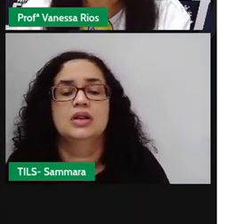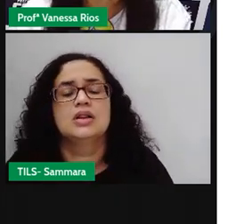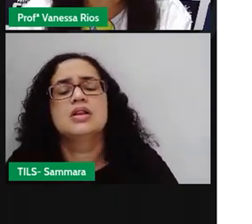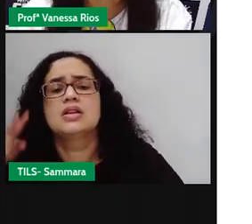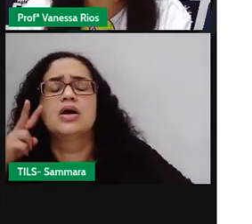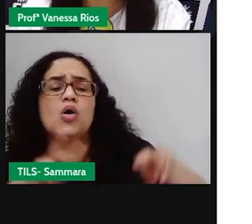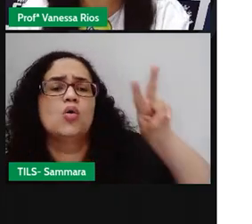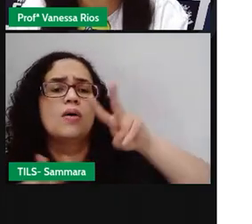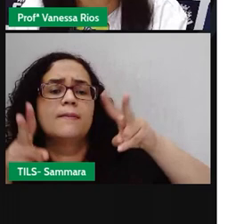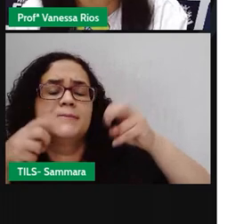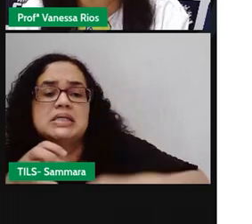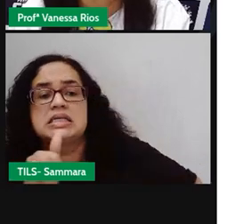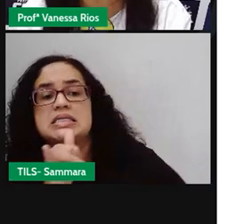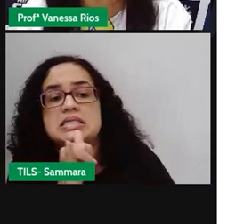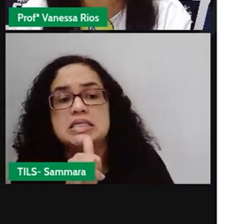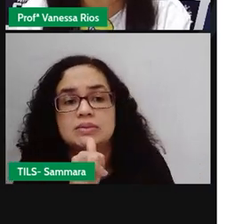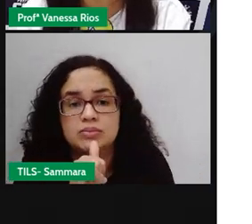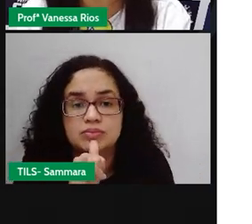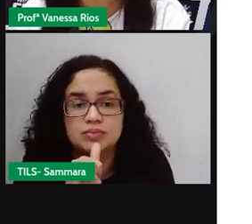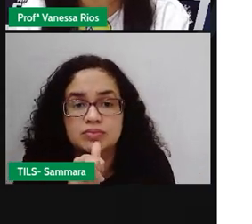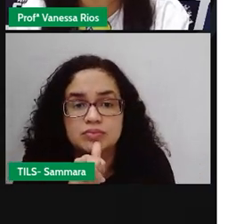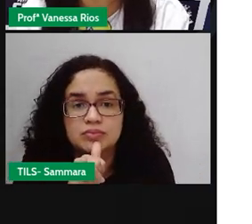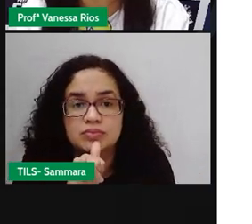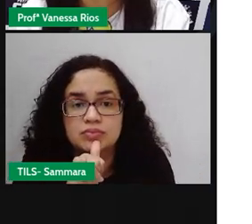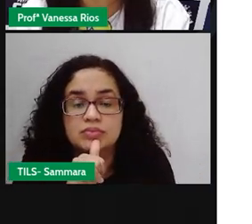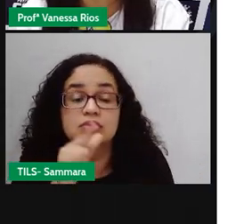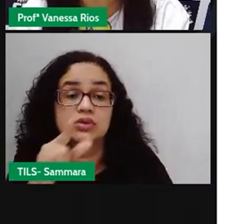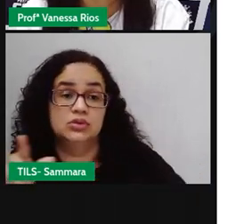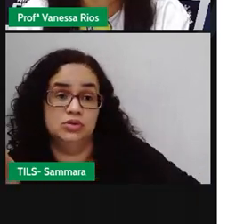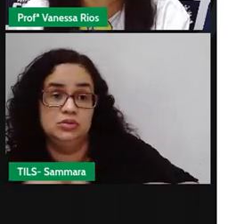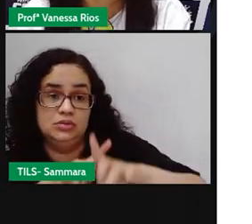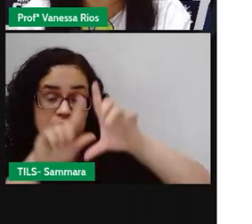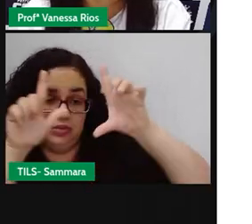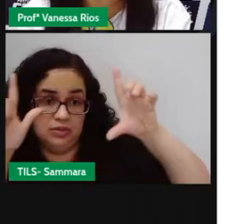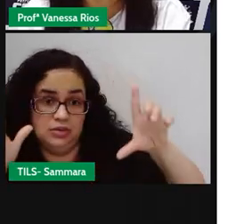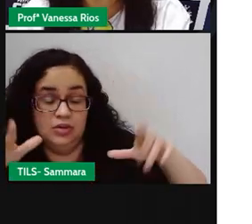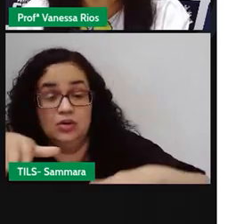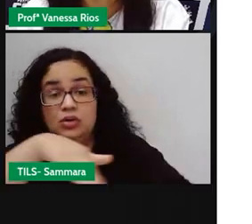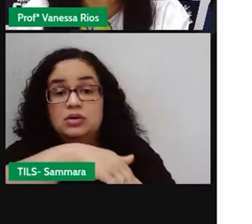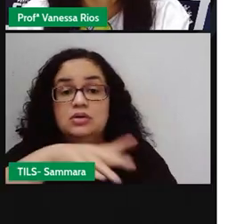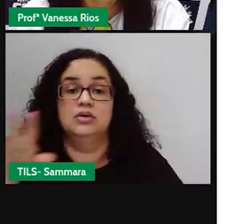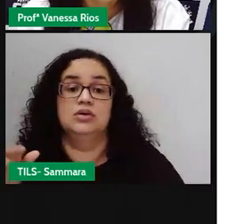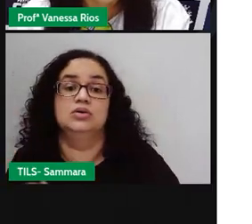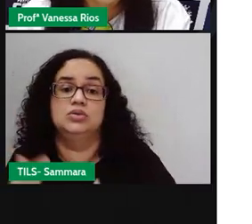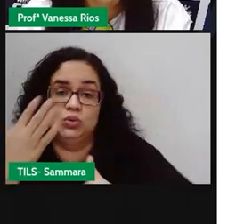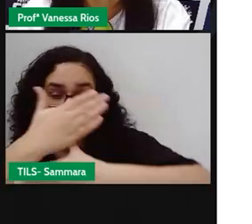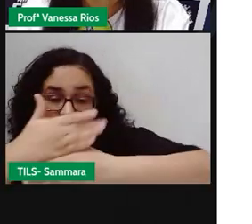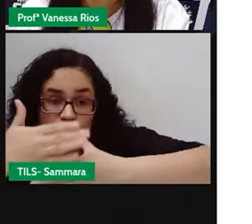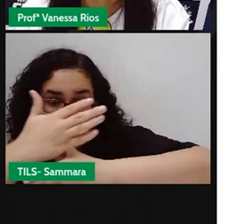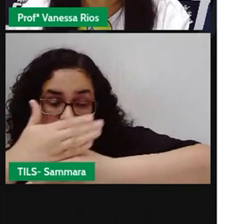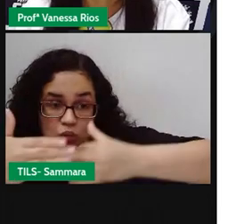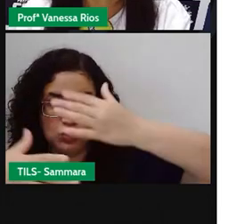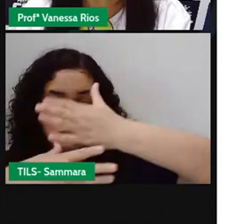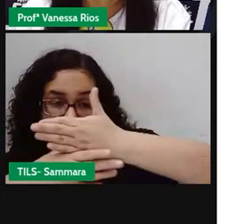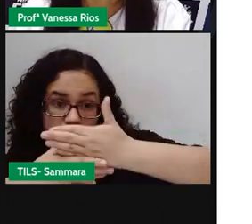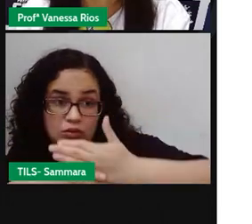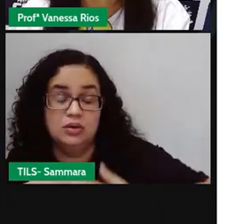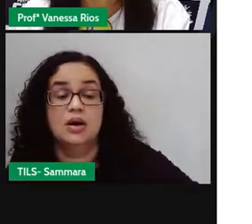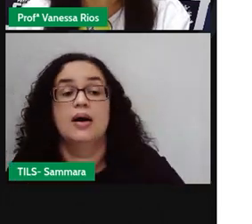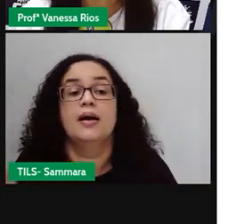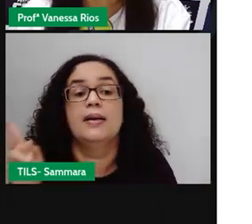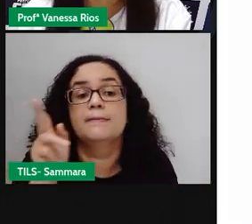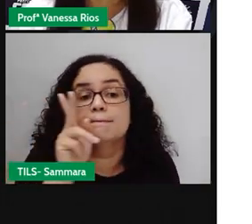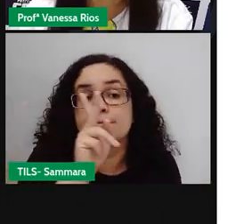Se a gente observar, por exemplo, ó, a figura aí dessa imagem, né? Uma fachada de uma construção. Aí agora a Pró